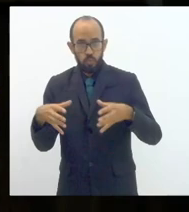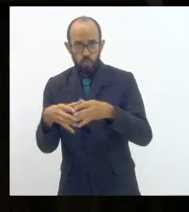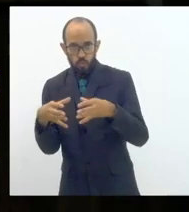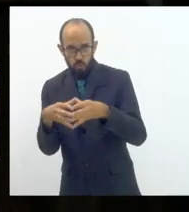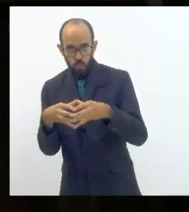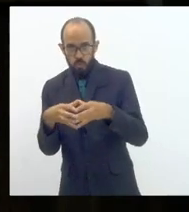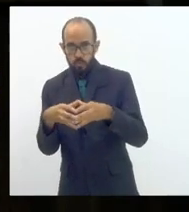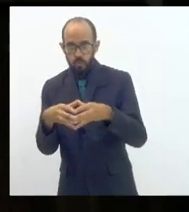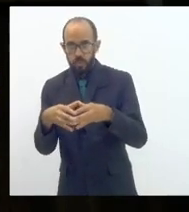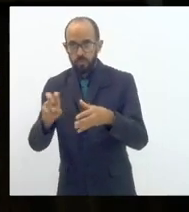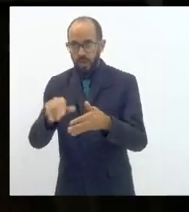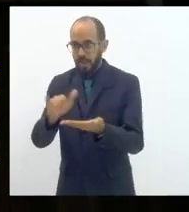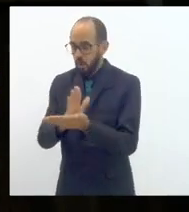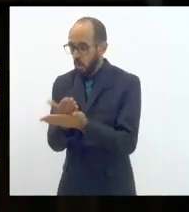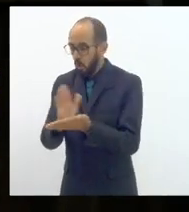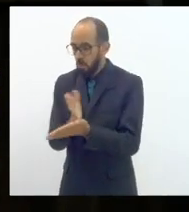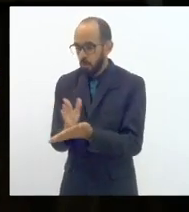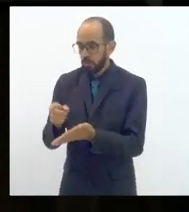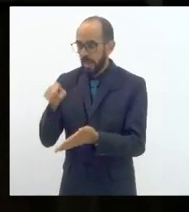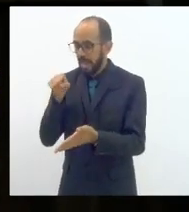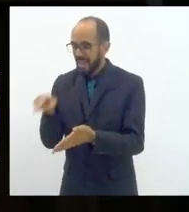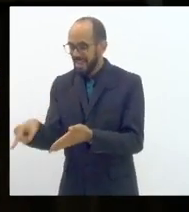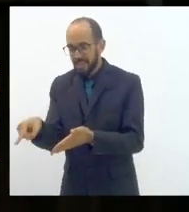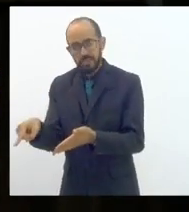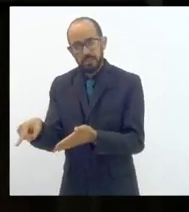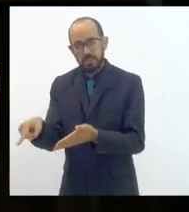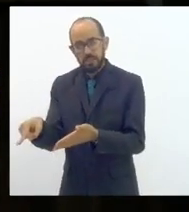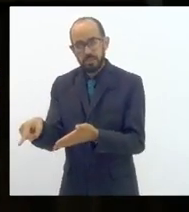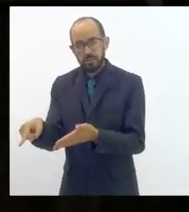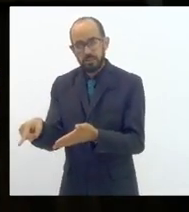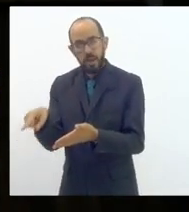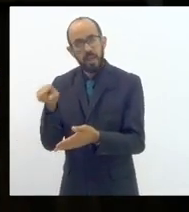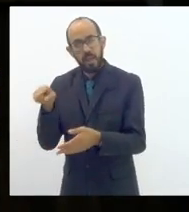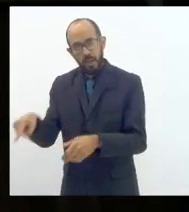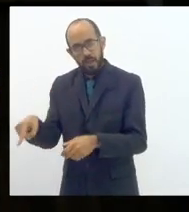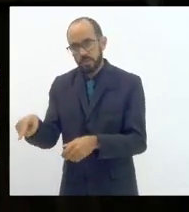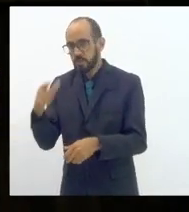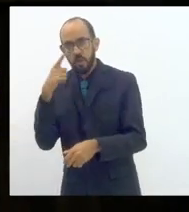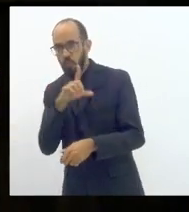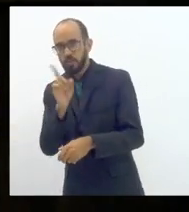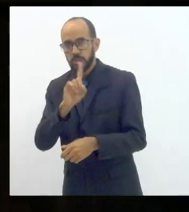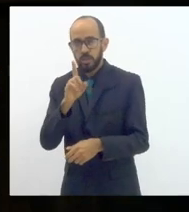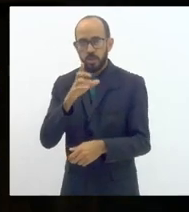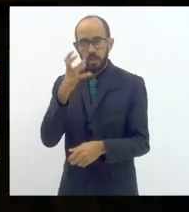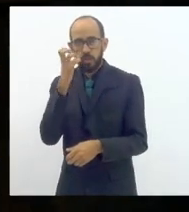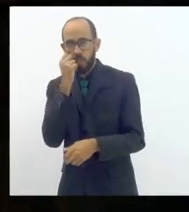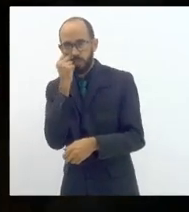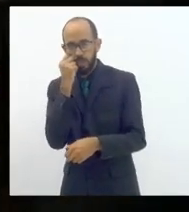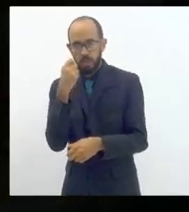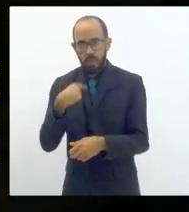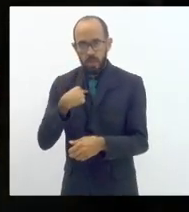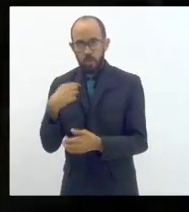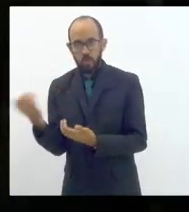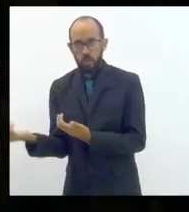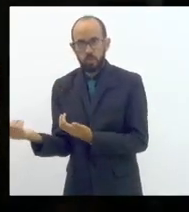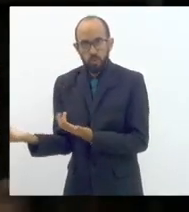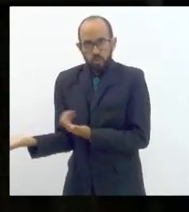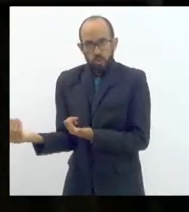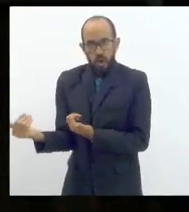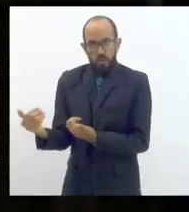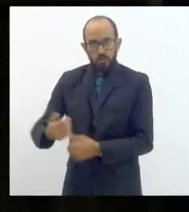dormir. Porque nós somos, por mais que jovens, sim, eu tenho 16 anos,